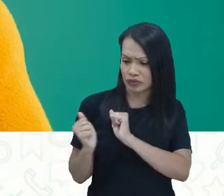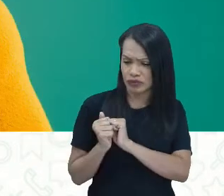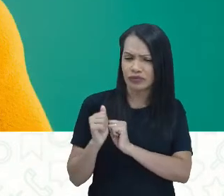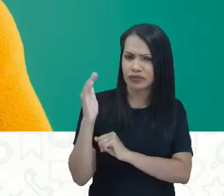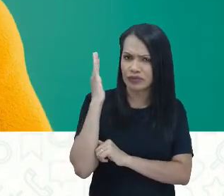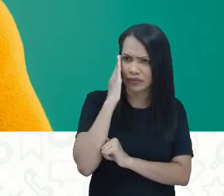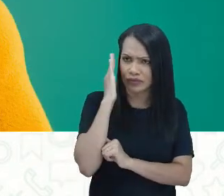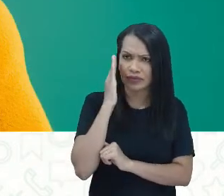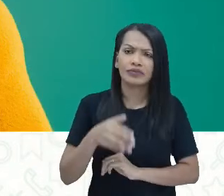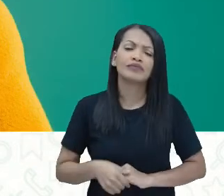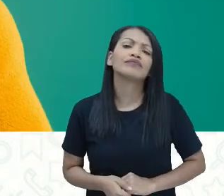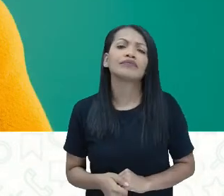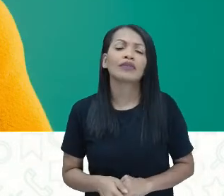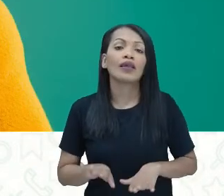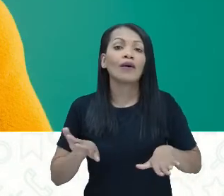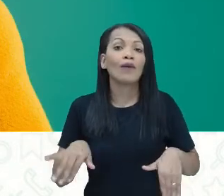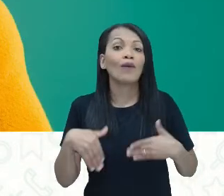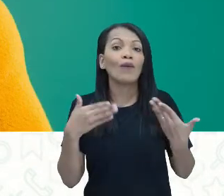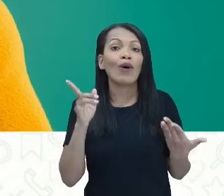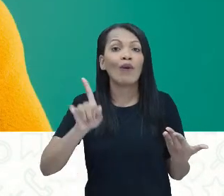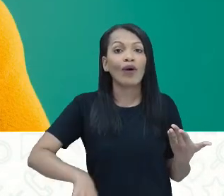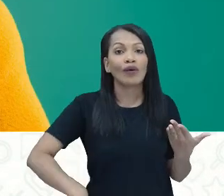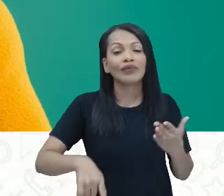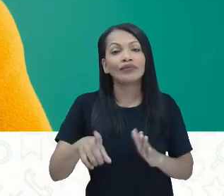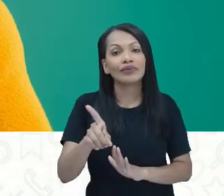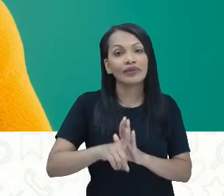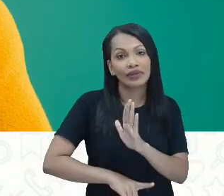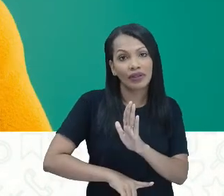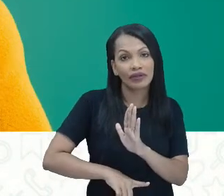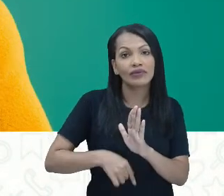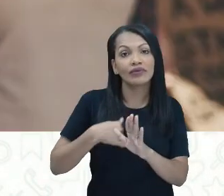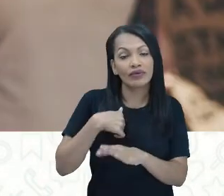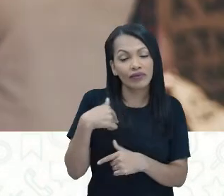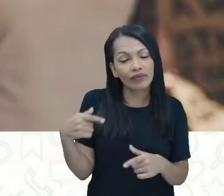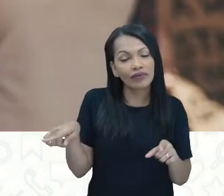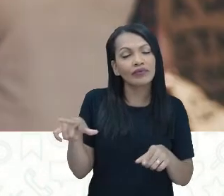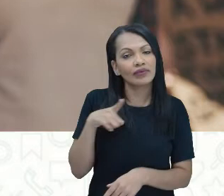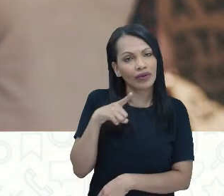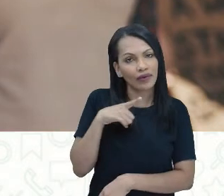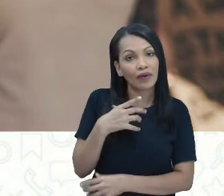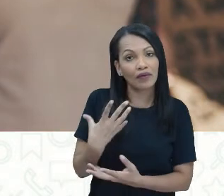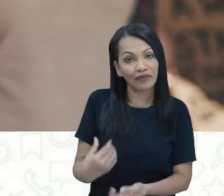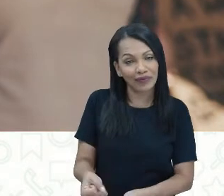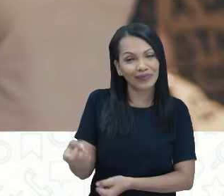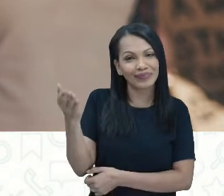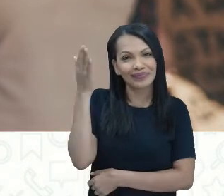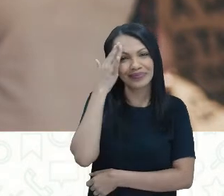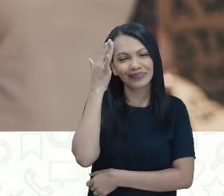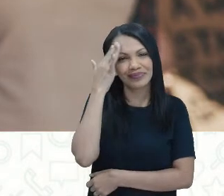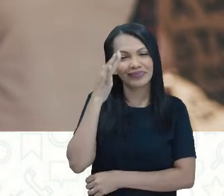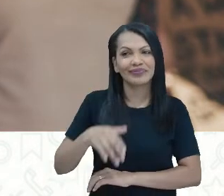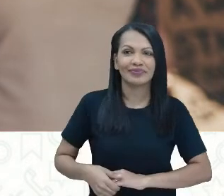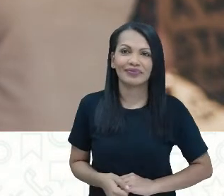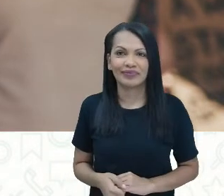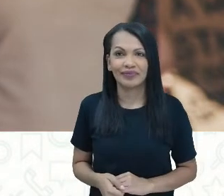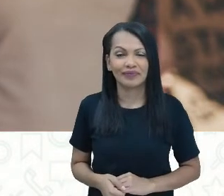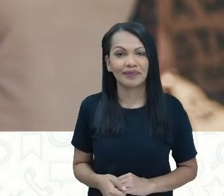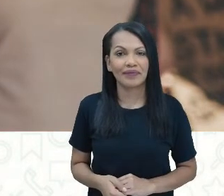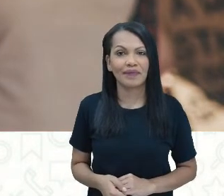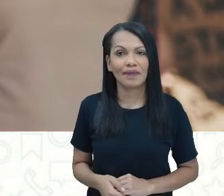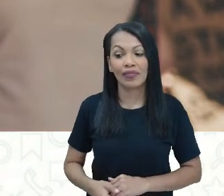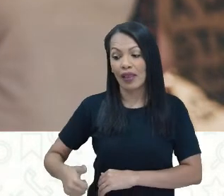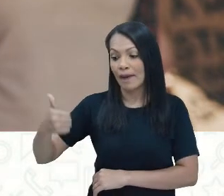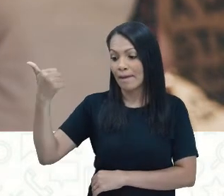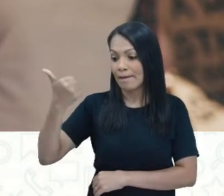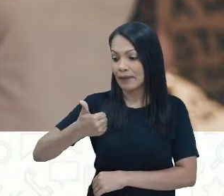embora. Então, quais são esses direitos, né, professora? Vamos entender eles. Primeiro, os